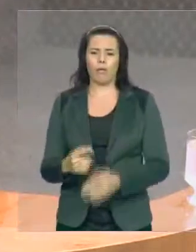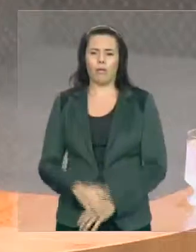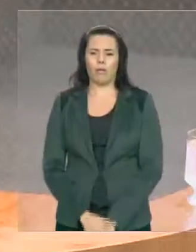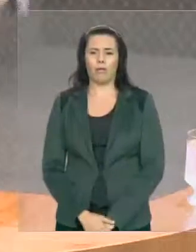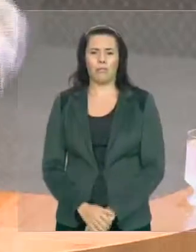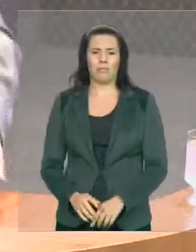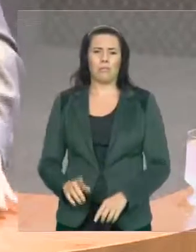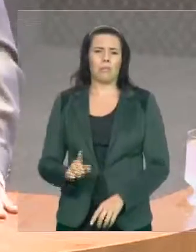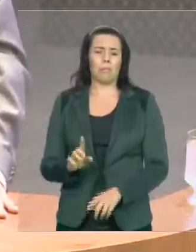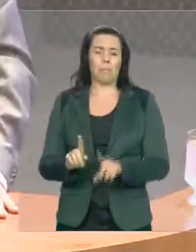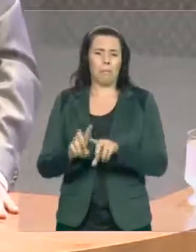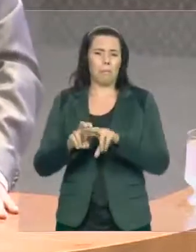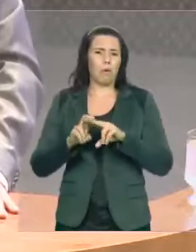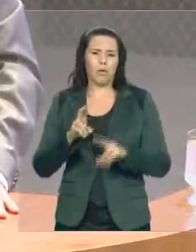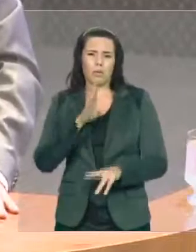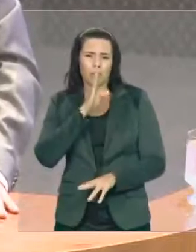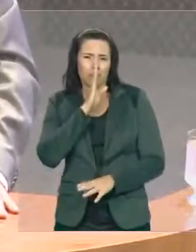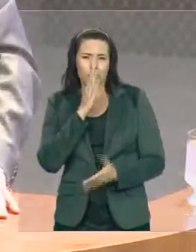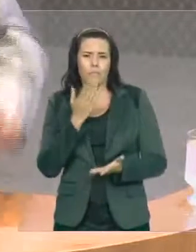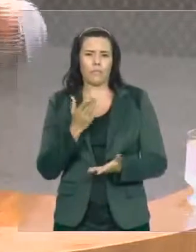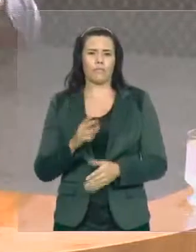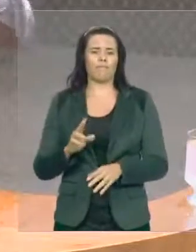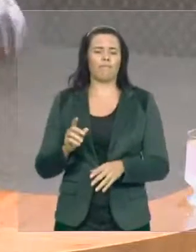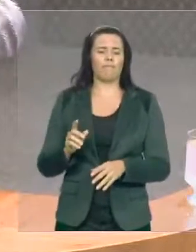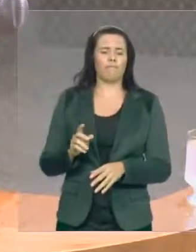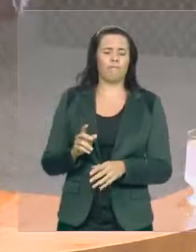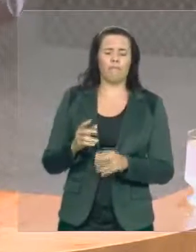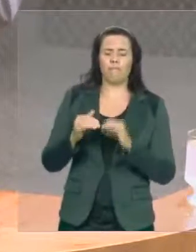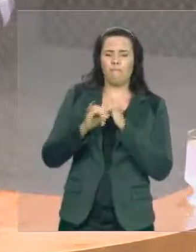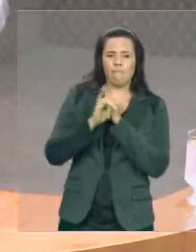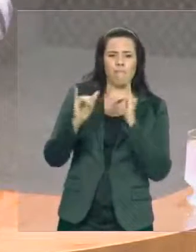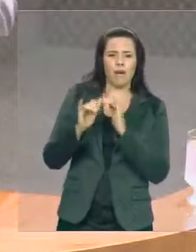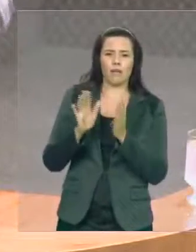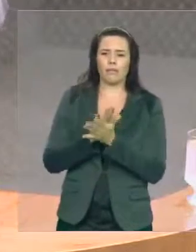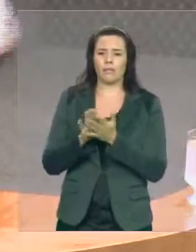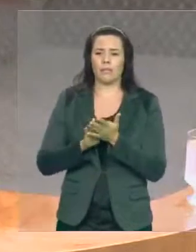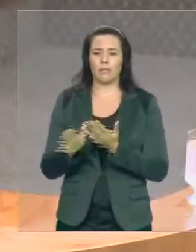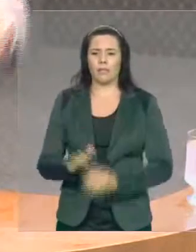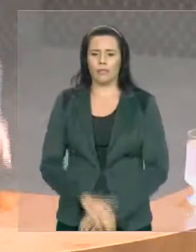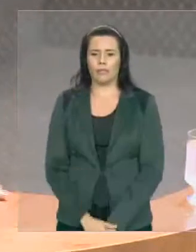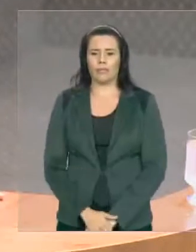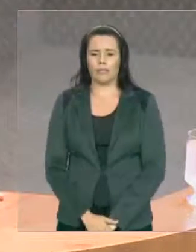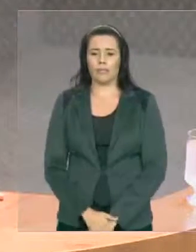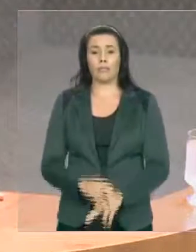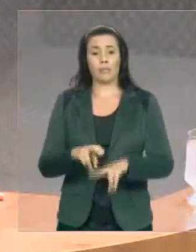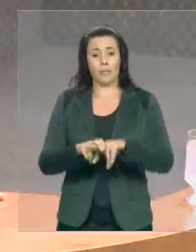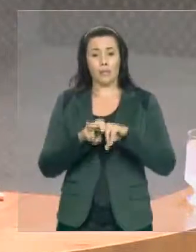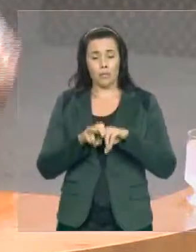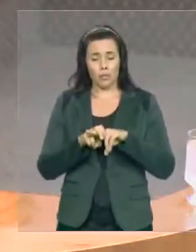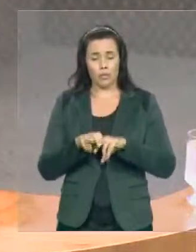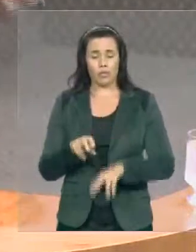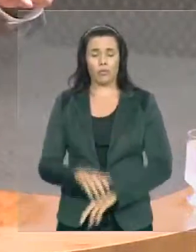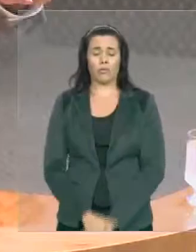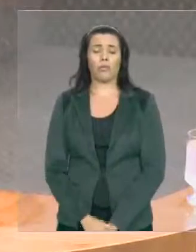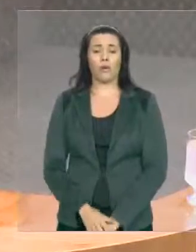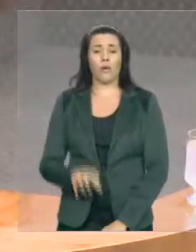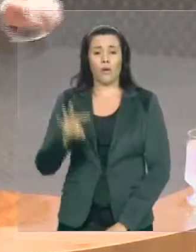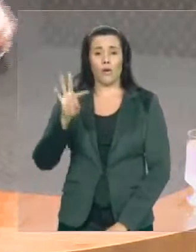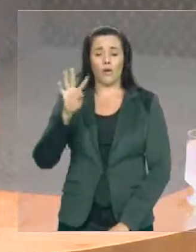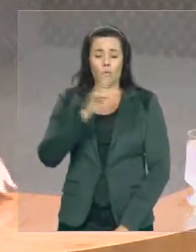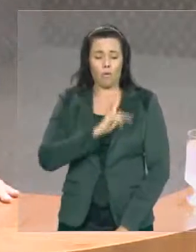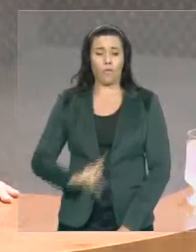a medida tomada pelo Michel Temer? Mandar imediatamente suspender esses acordos de leniência para verificar